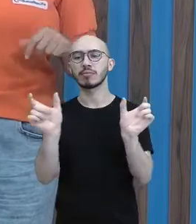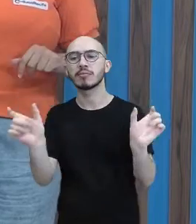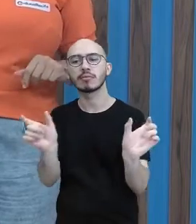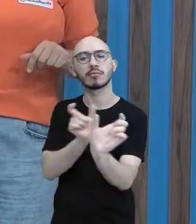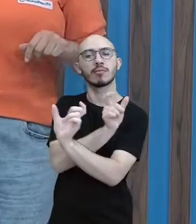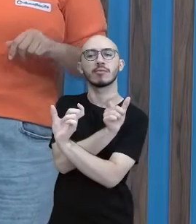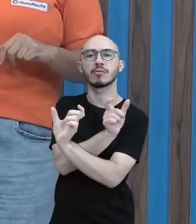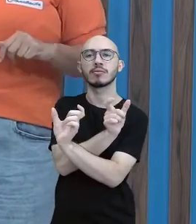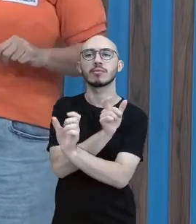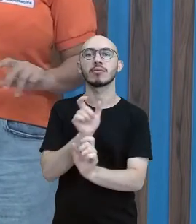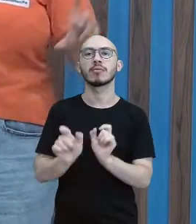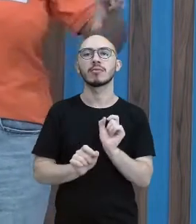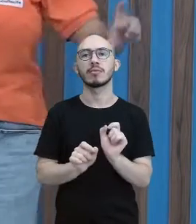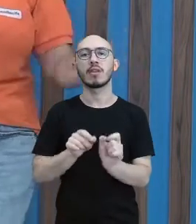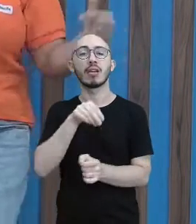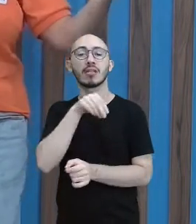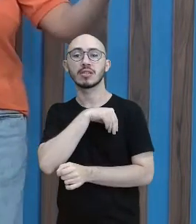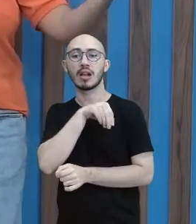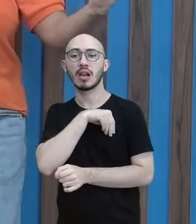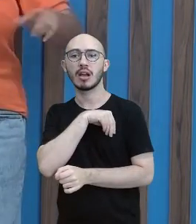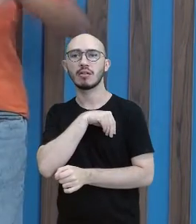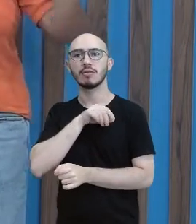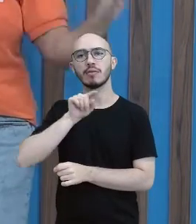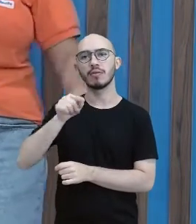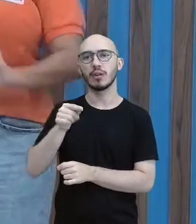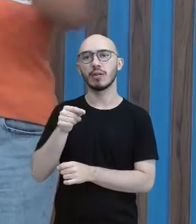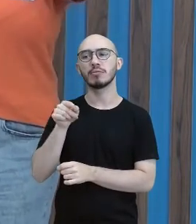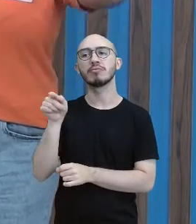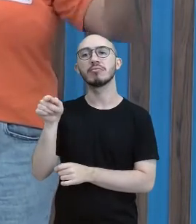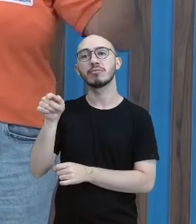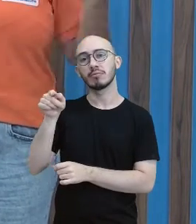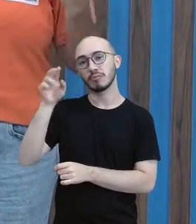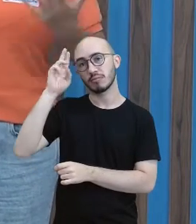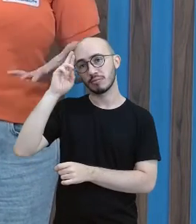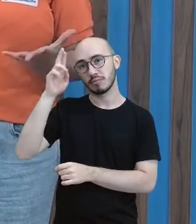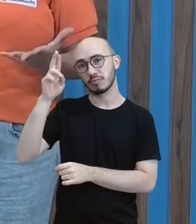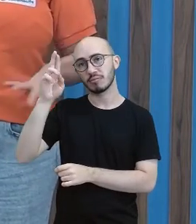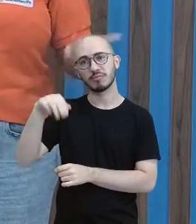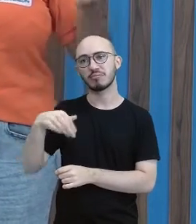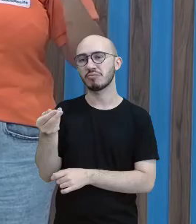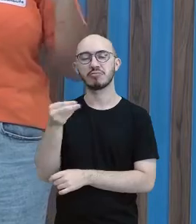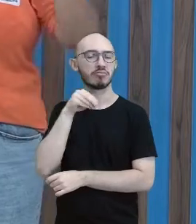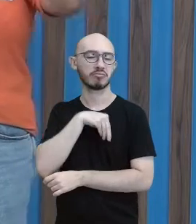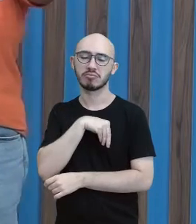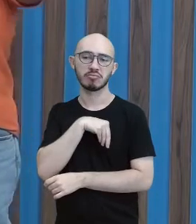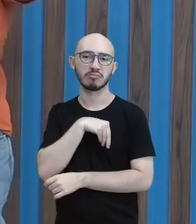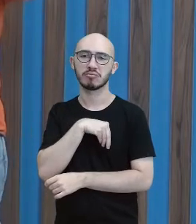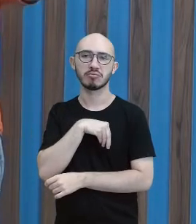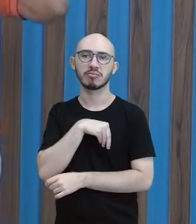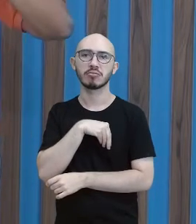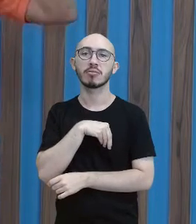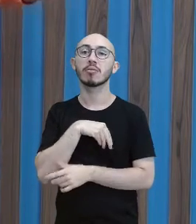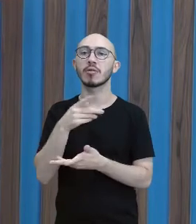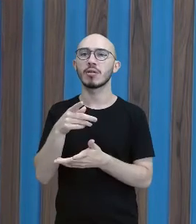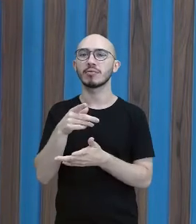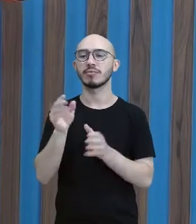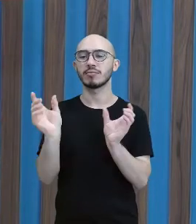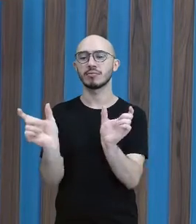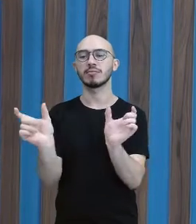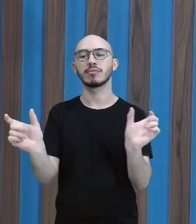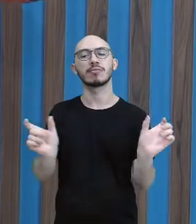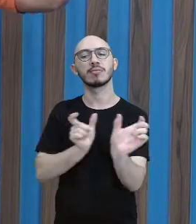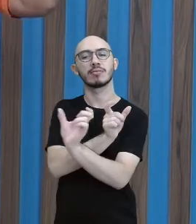o patrão se recusa a pagá-lo, a gente destaca. Quando a gente desloca, a gente destaca. E aí lembrem-se também que termos